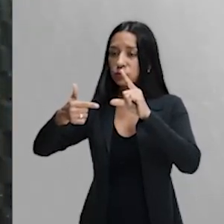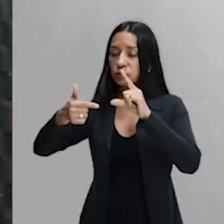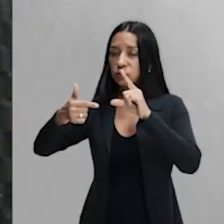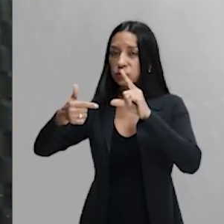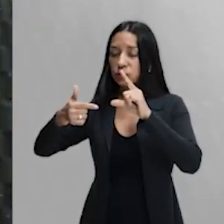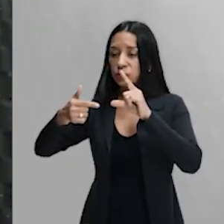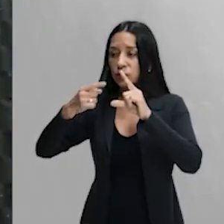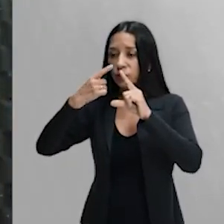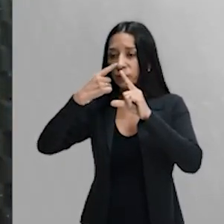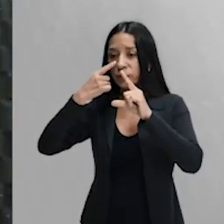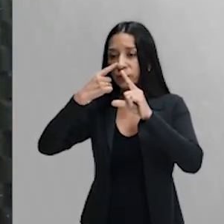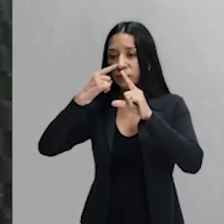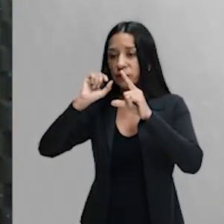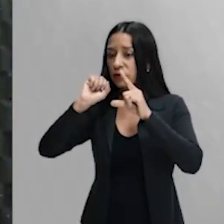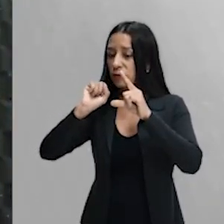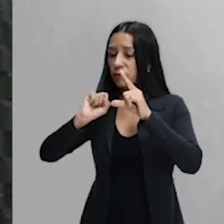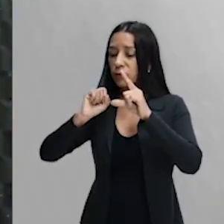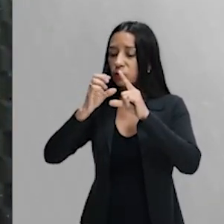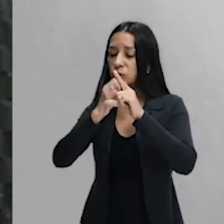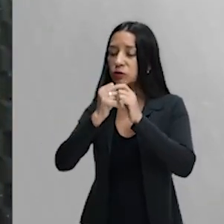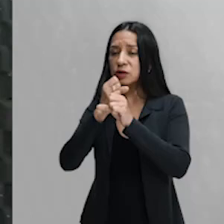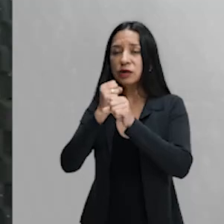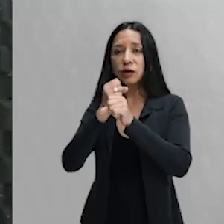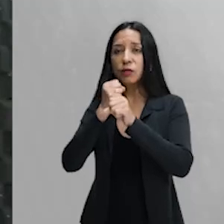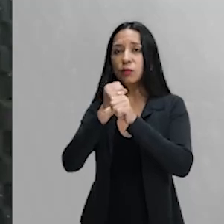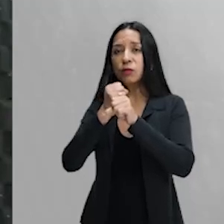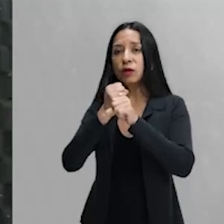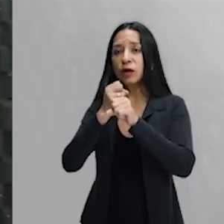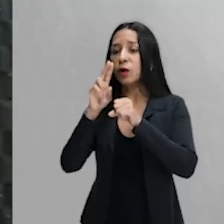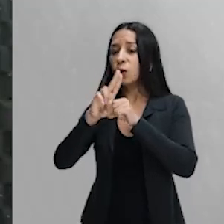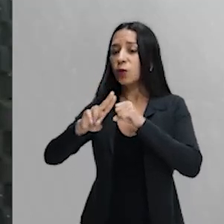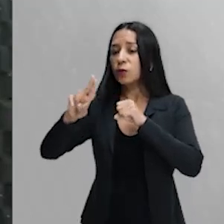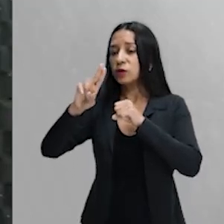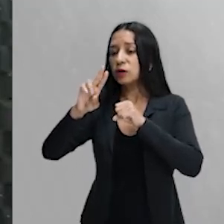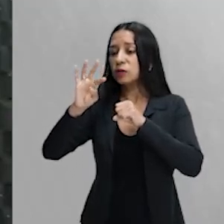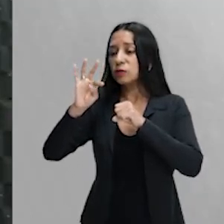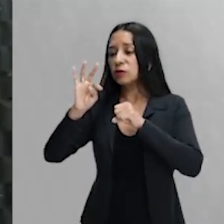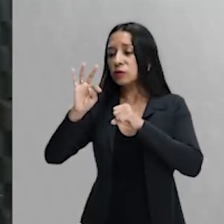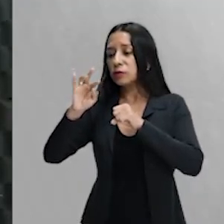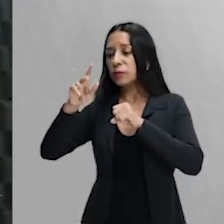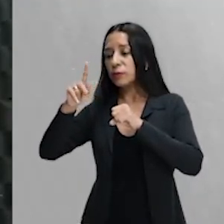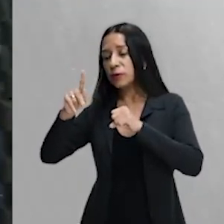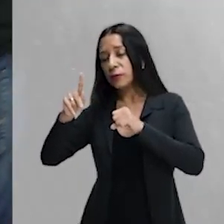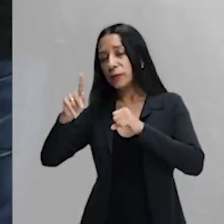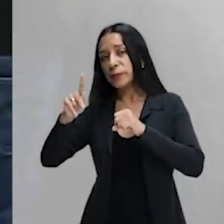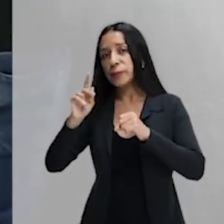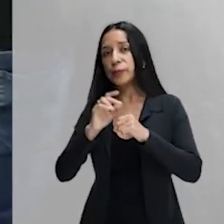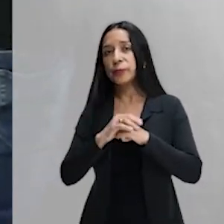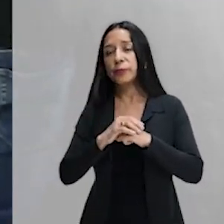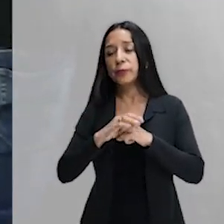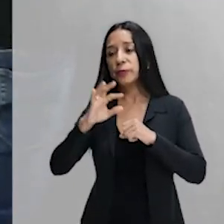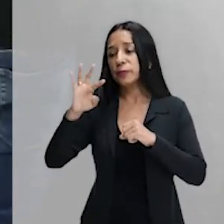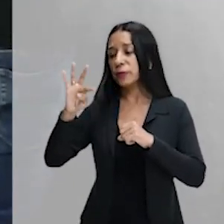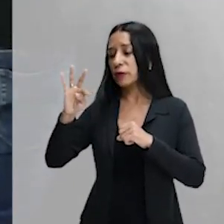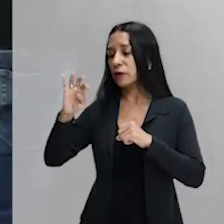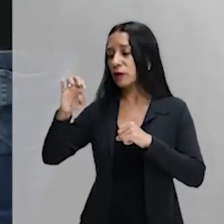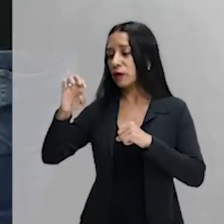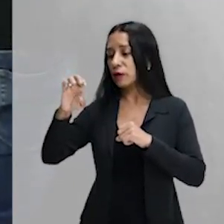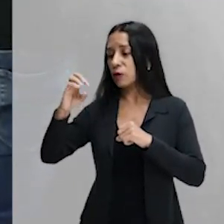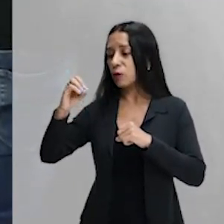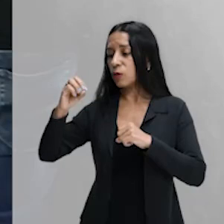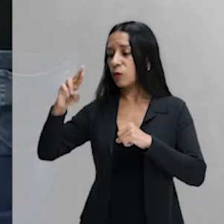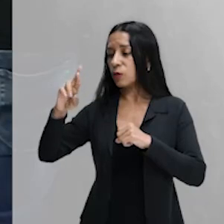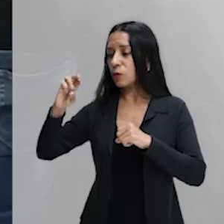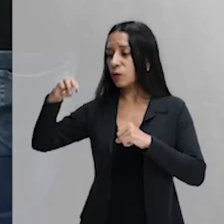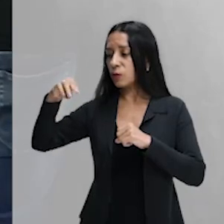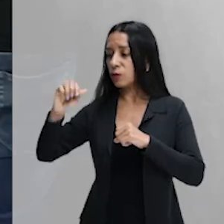para você ver que dá para você calcular essas coisas aplicando o teorema de Pitágoras. Olha só.